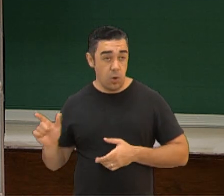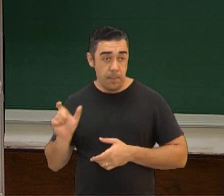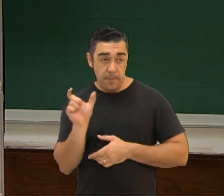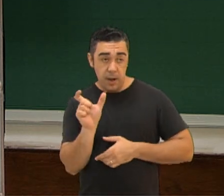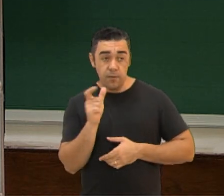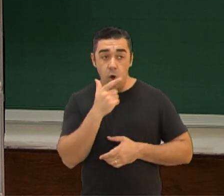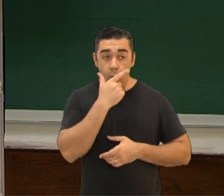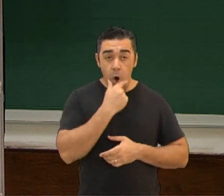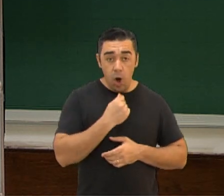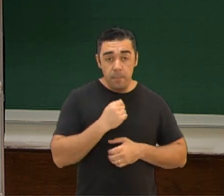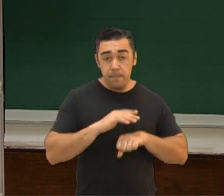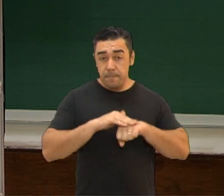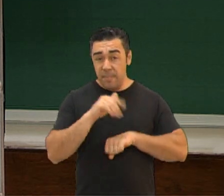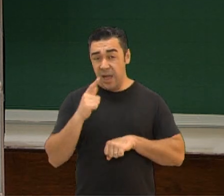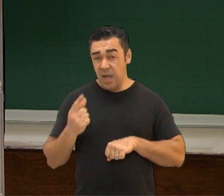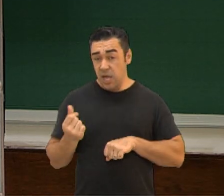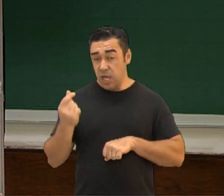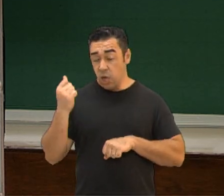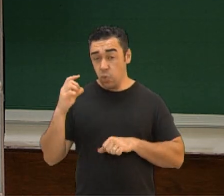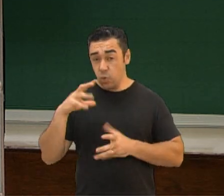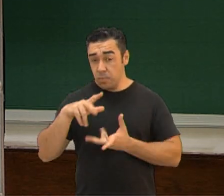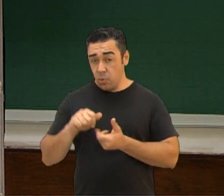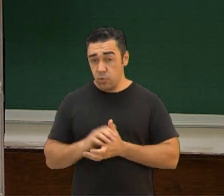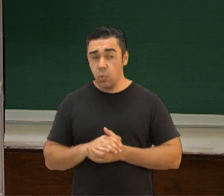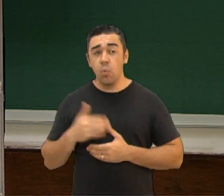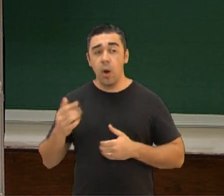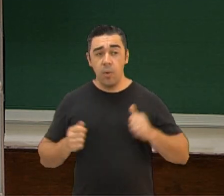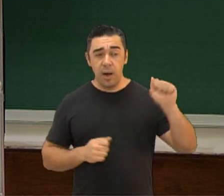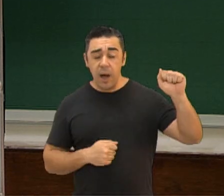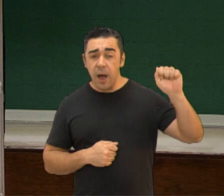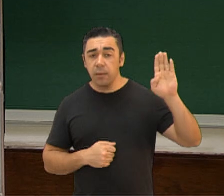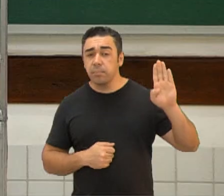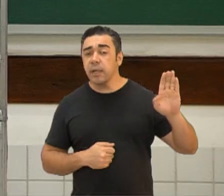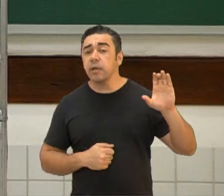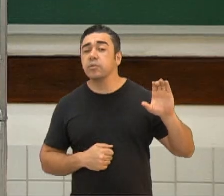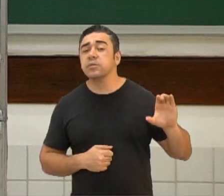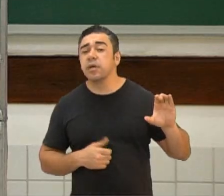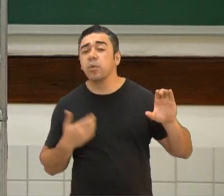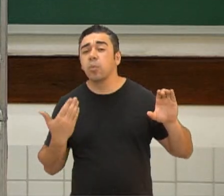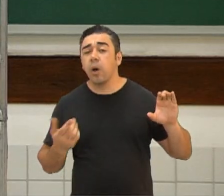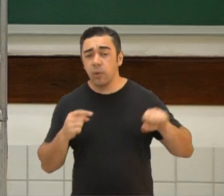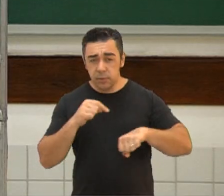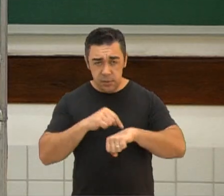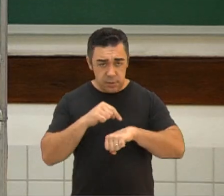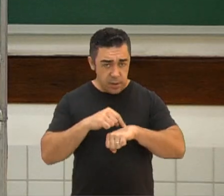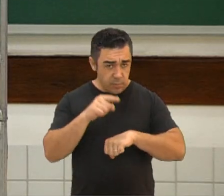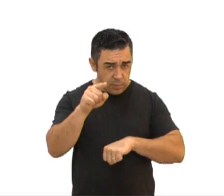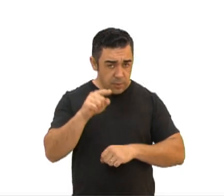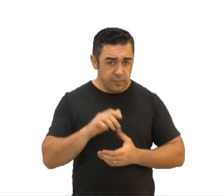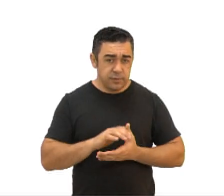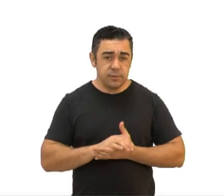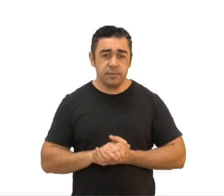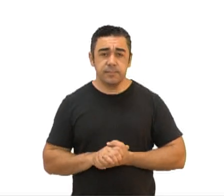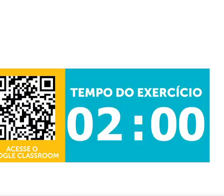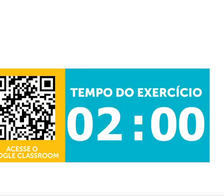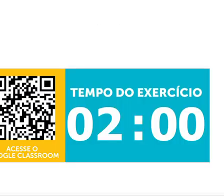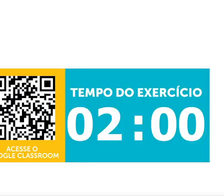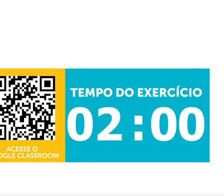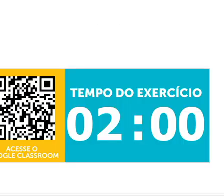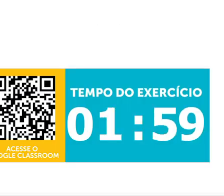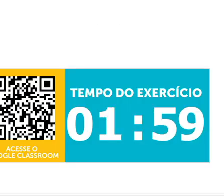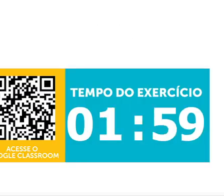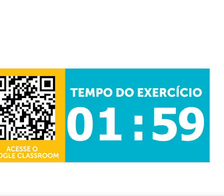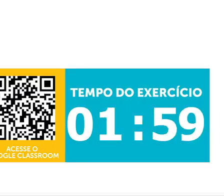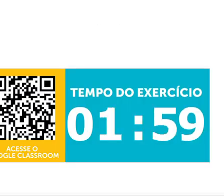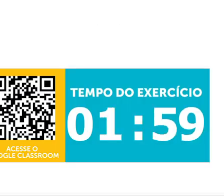mundo. Será que nós temos personificação, hipérbole ou metáfora? Um tempo para esse exercício.